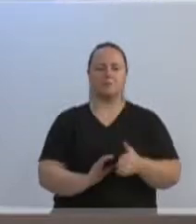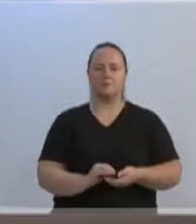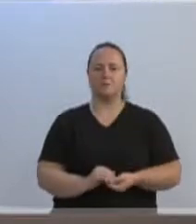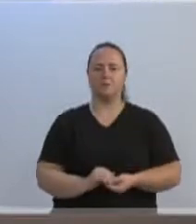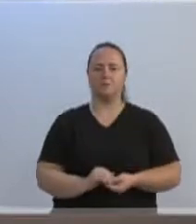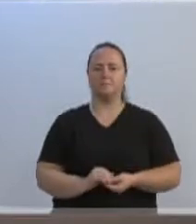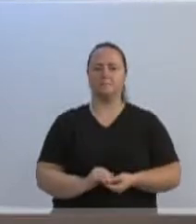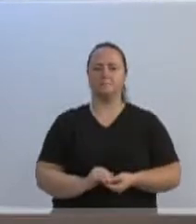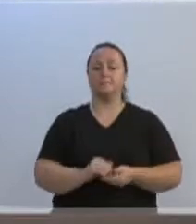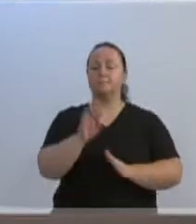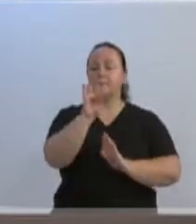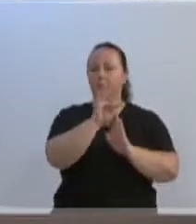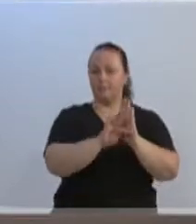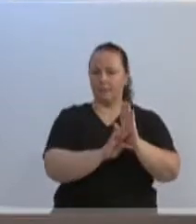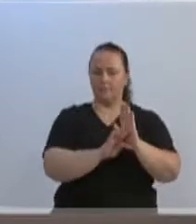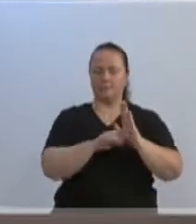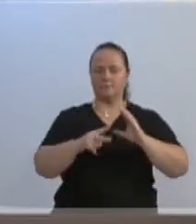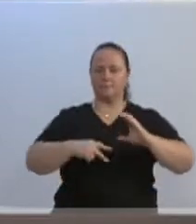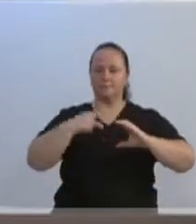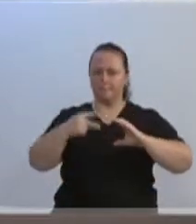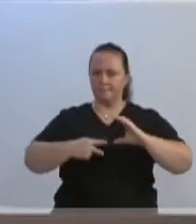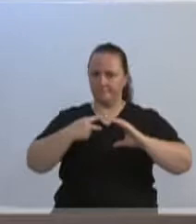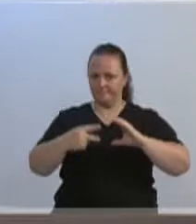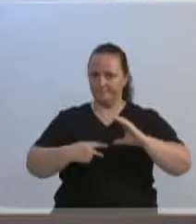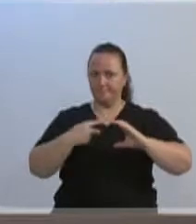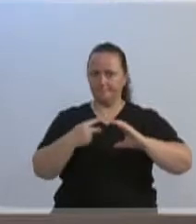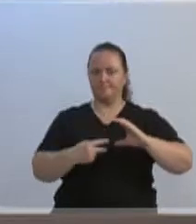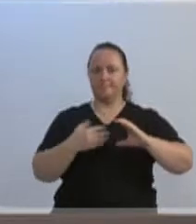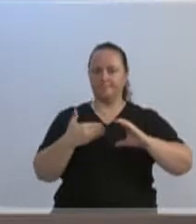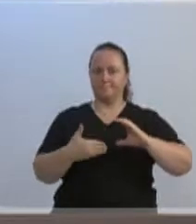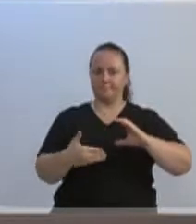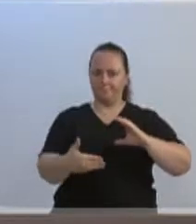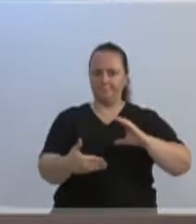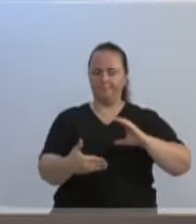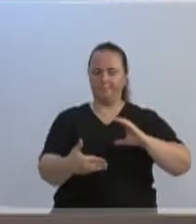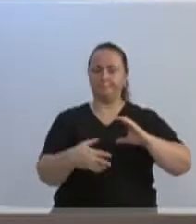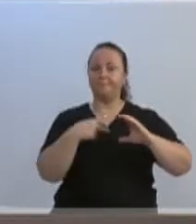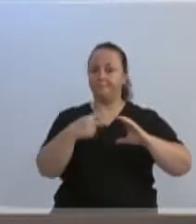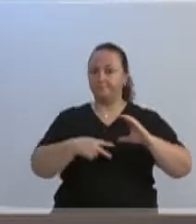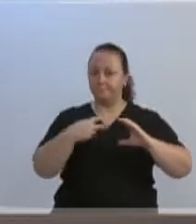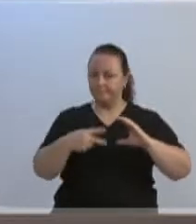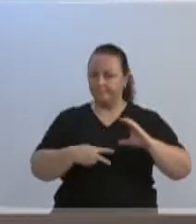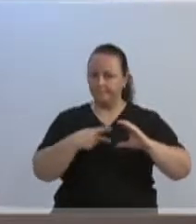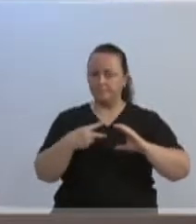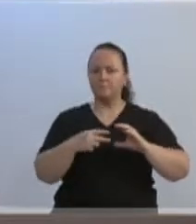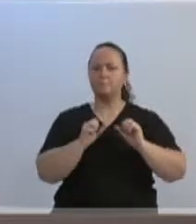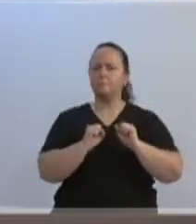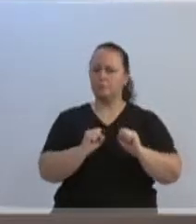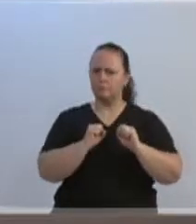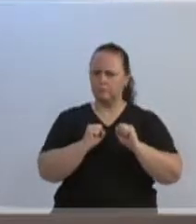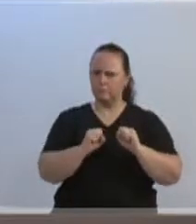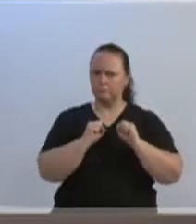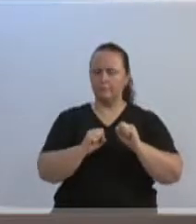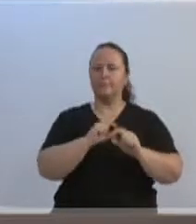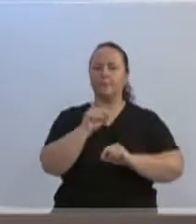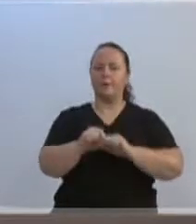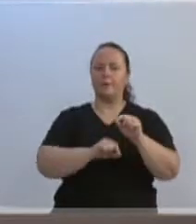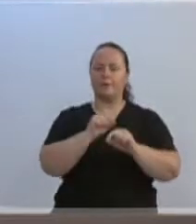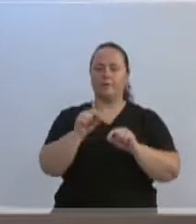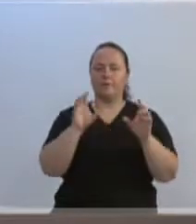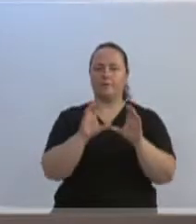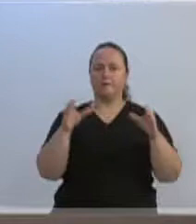a câmara municipal é isso né isso a câmara municipal poderá ter comissão legislativa